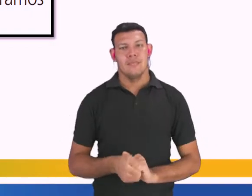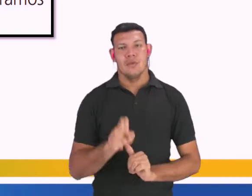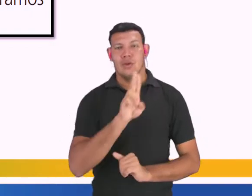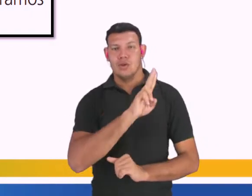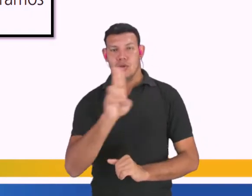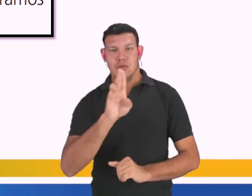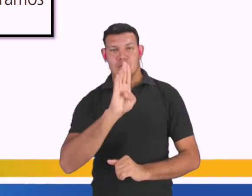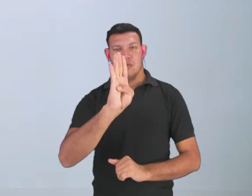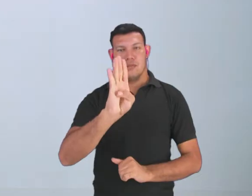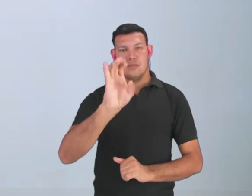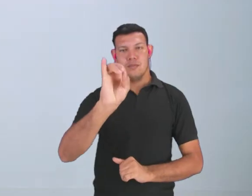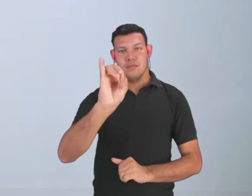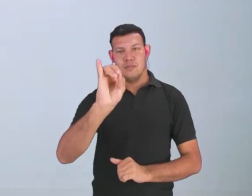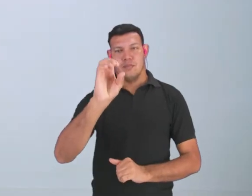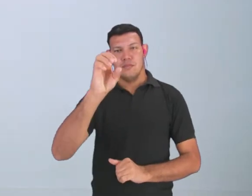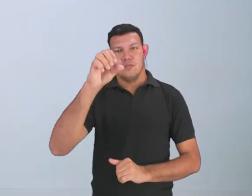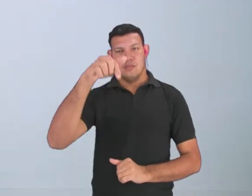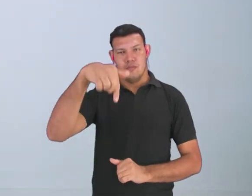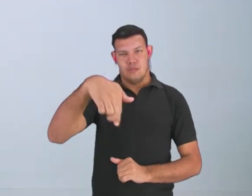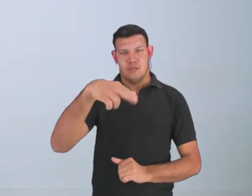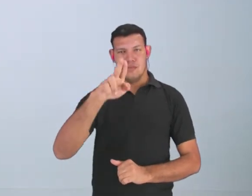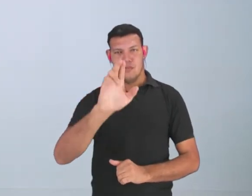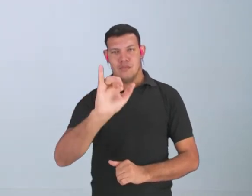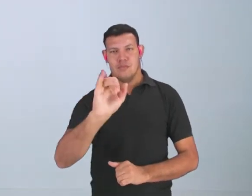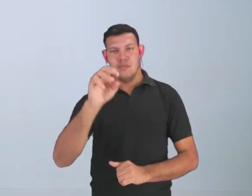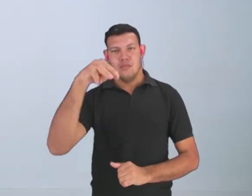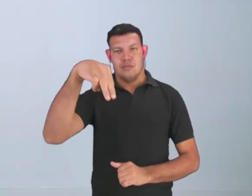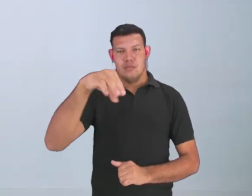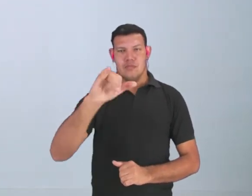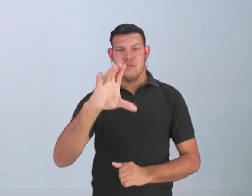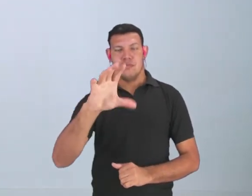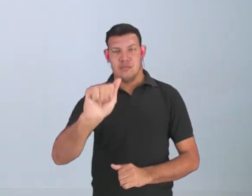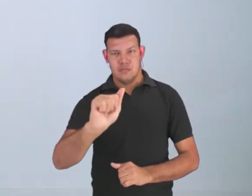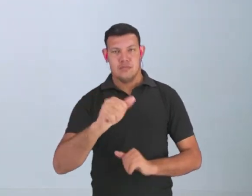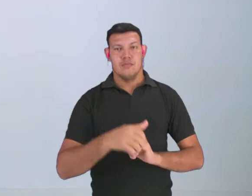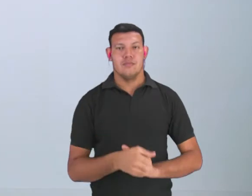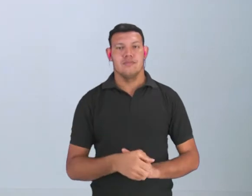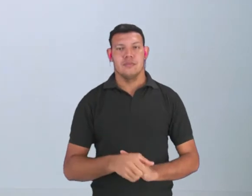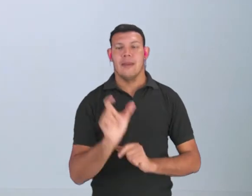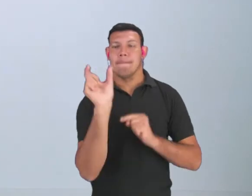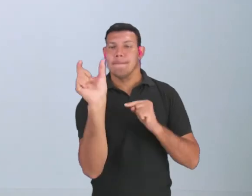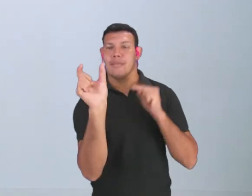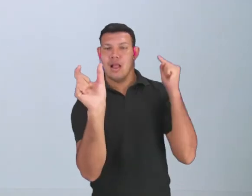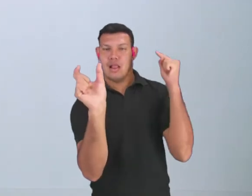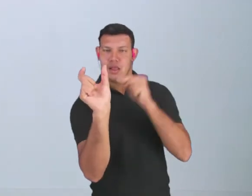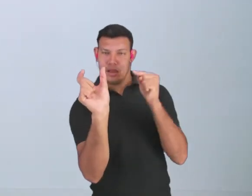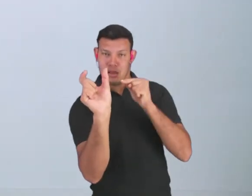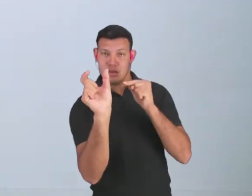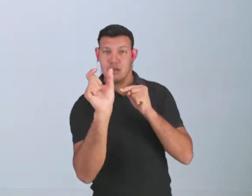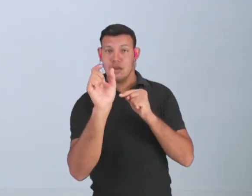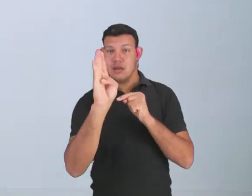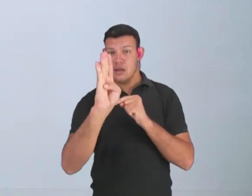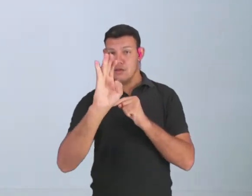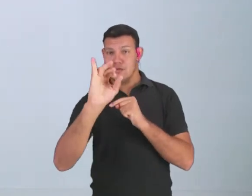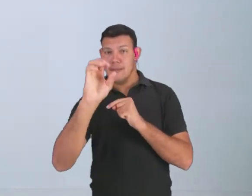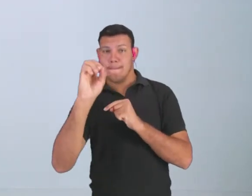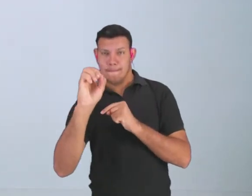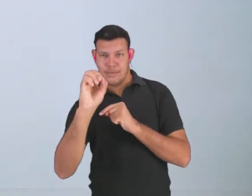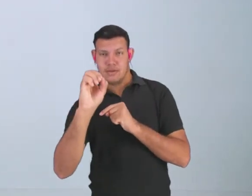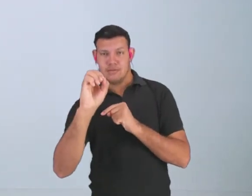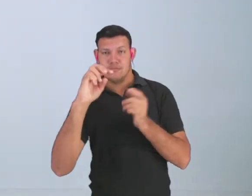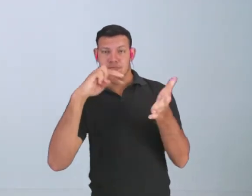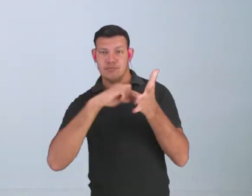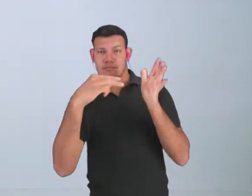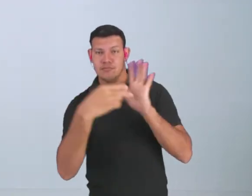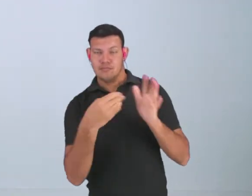chamada de bioquímica. Bem, como vocês sabem, o termo bio quer dizer vida. E a